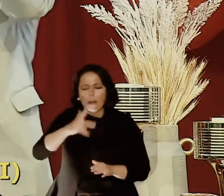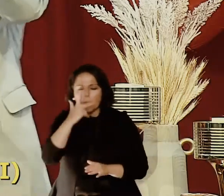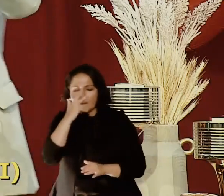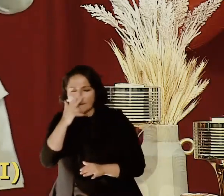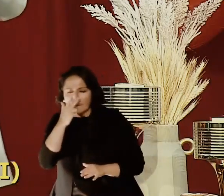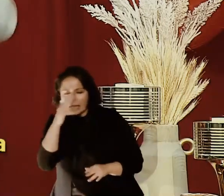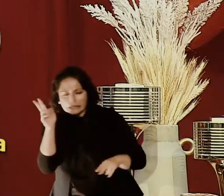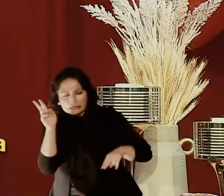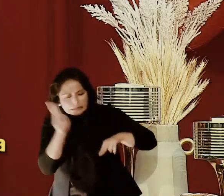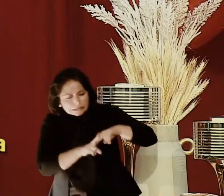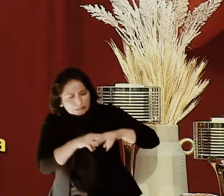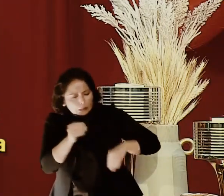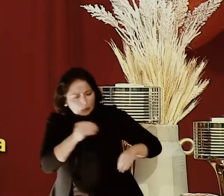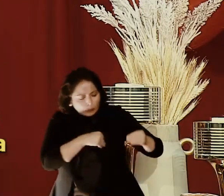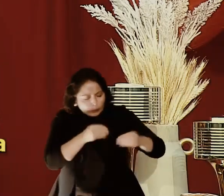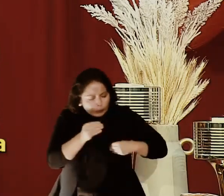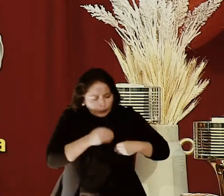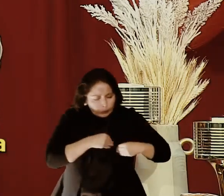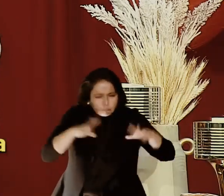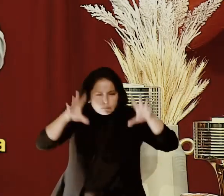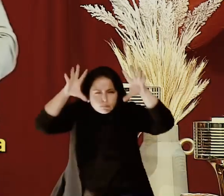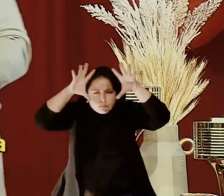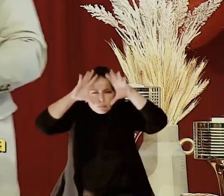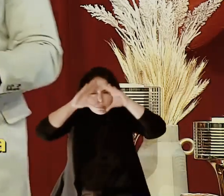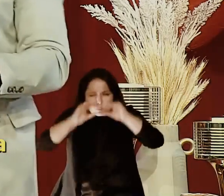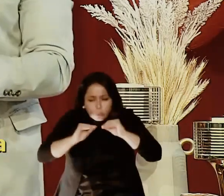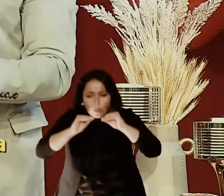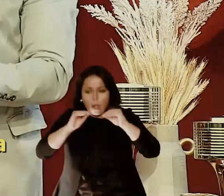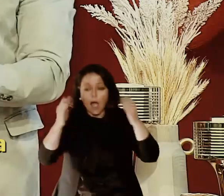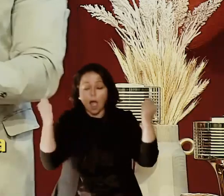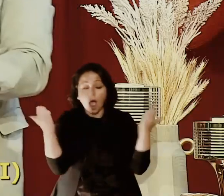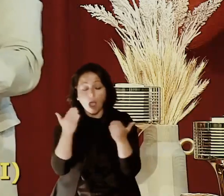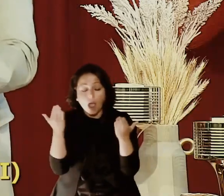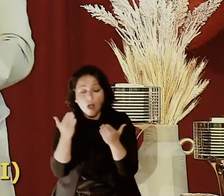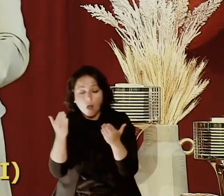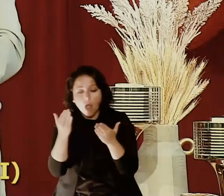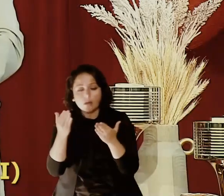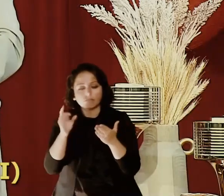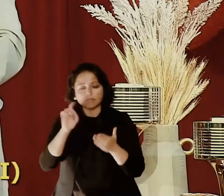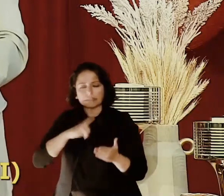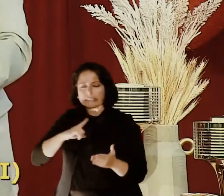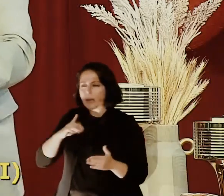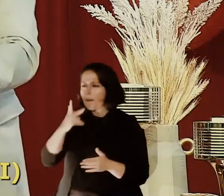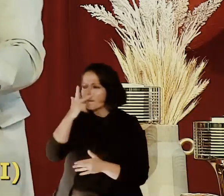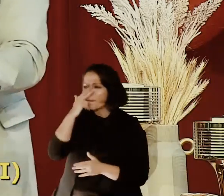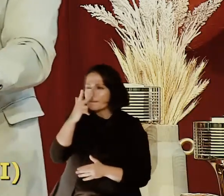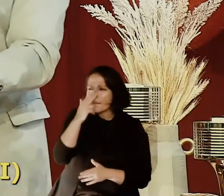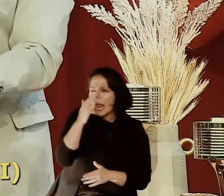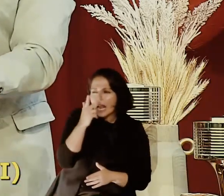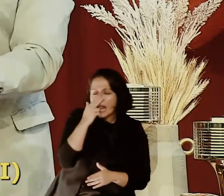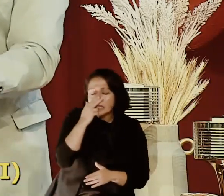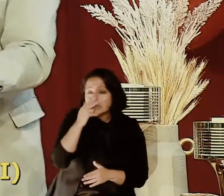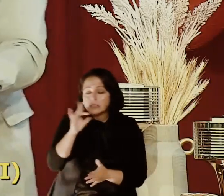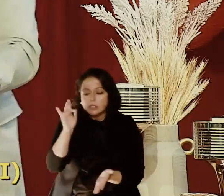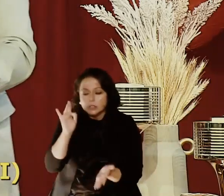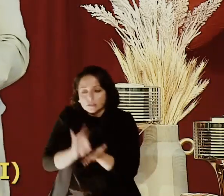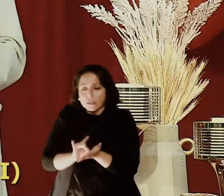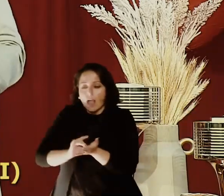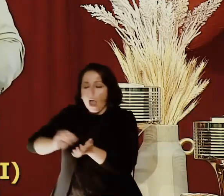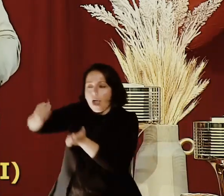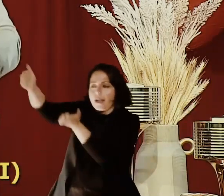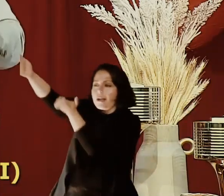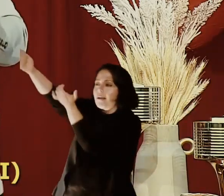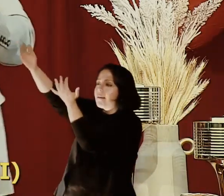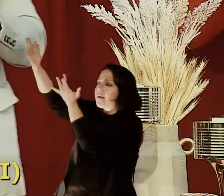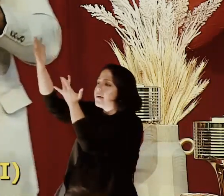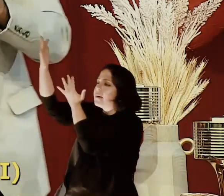trevas viu uma grande luz. Sobre os que viviam na terra da sombra da morte raiou uma luz.